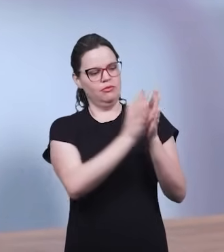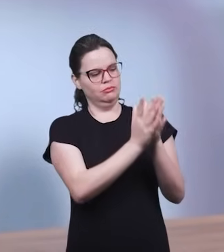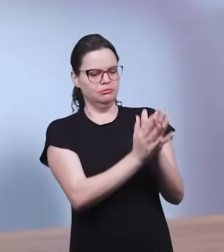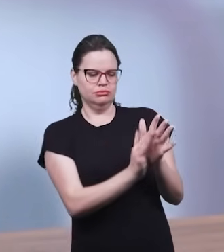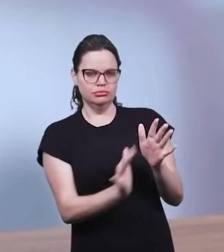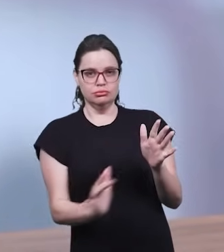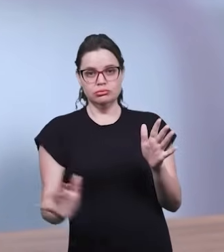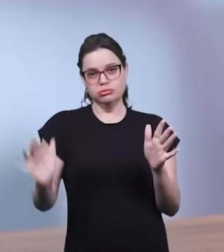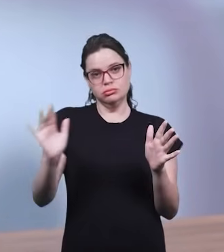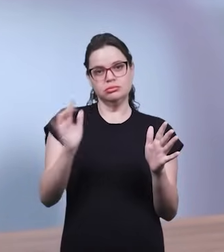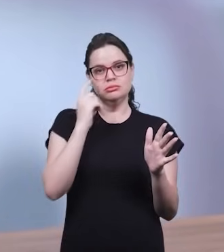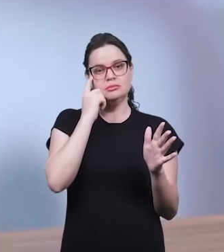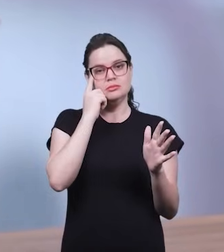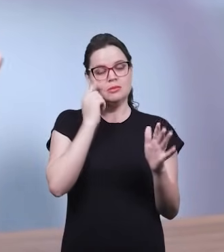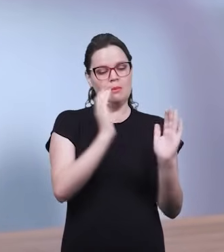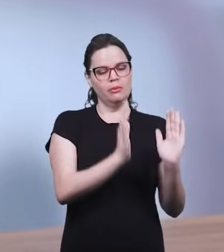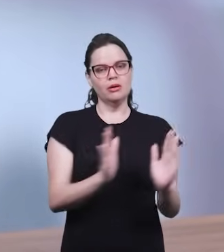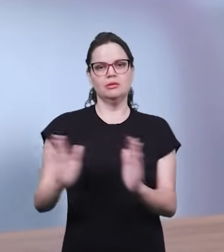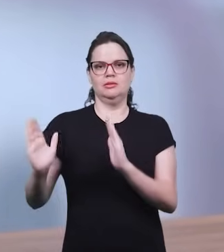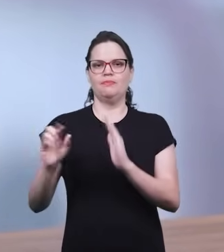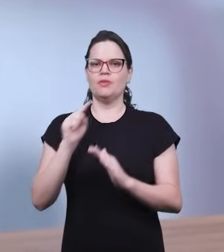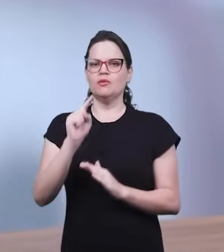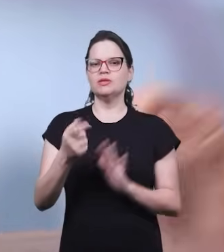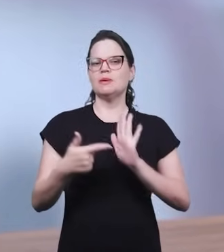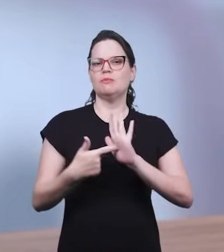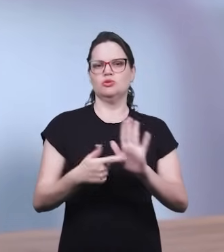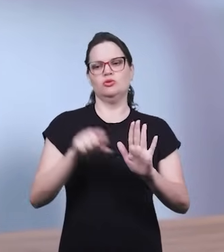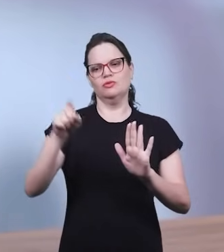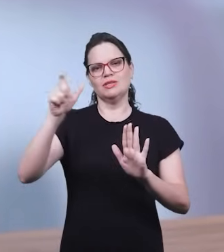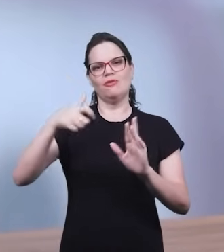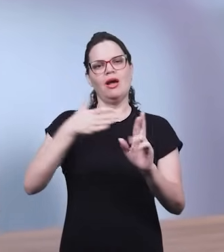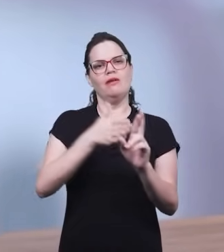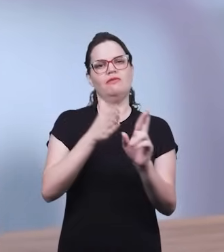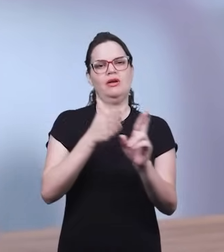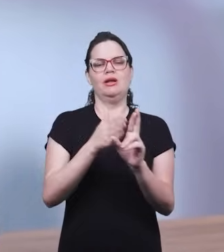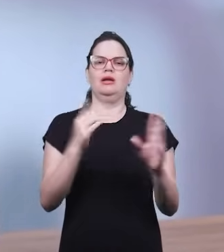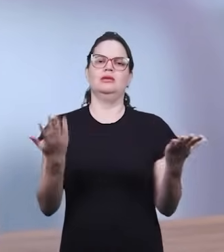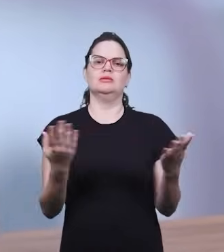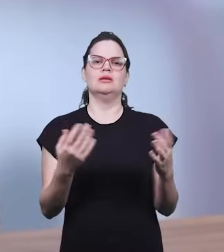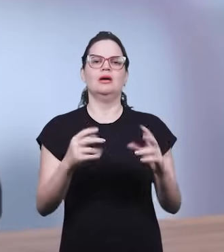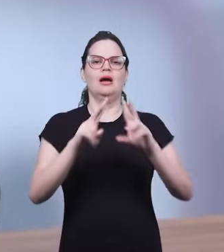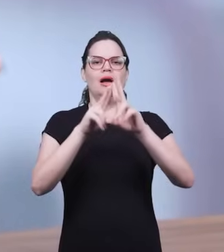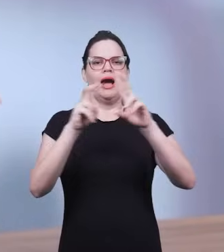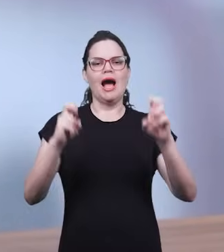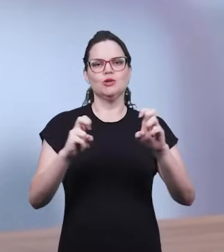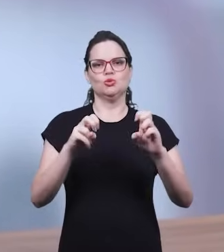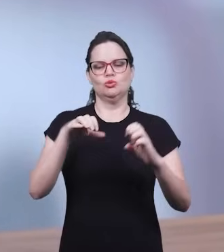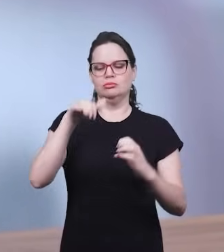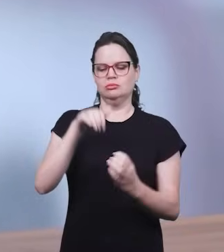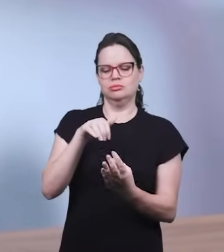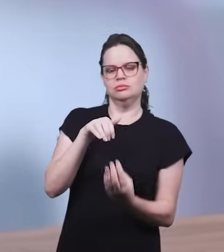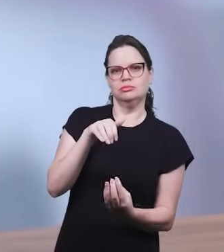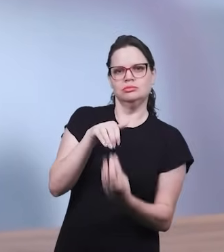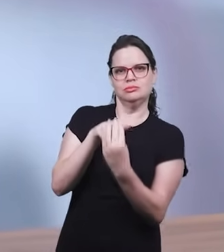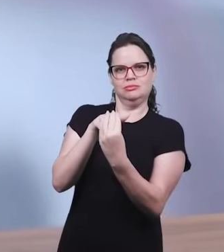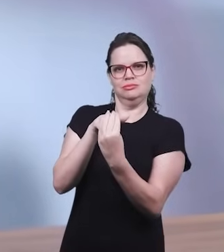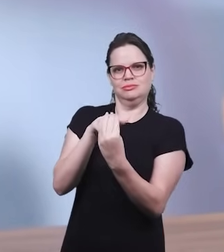um percurso. Aqui o senhor está falando do seu destaque em relação às próteses. Conta um pouquinho para